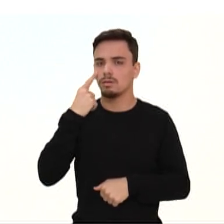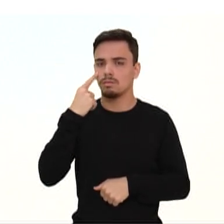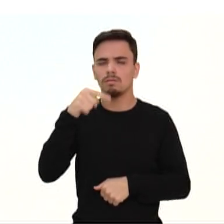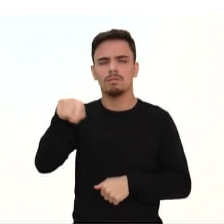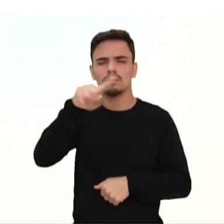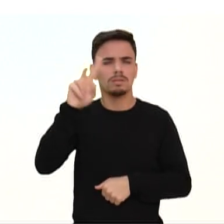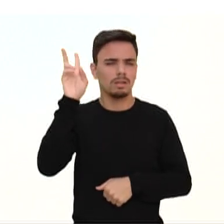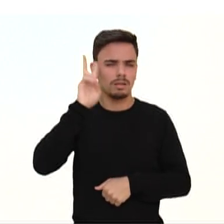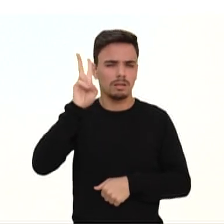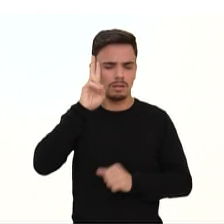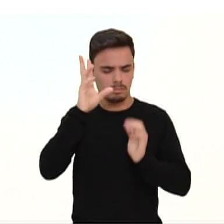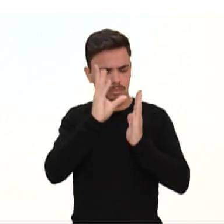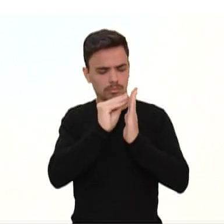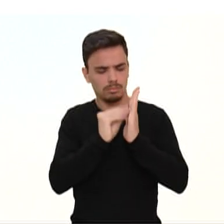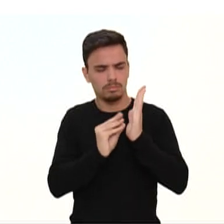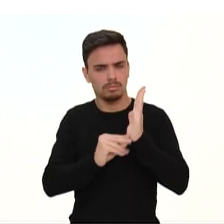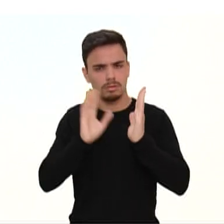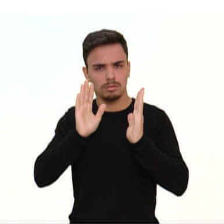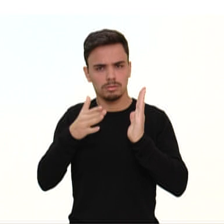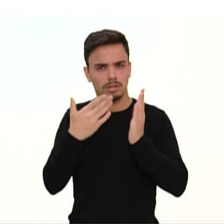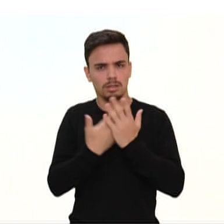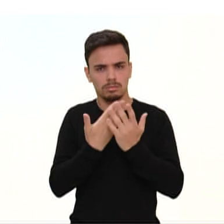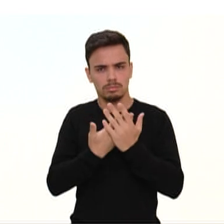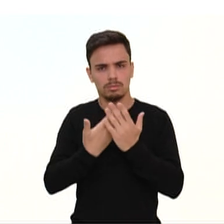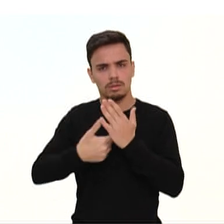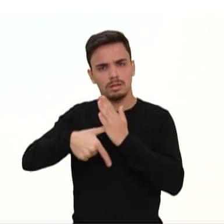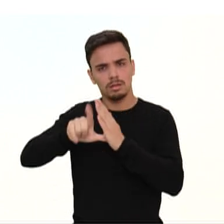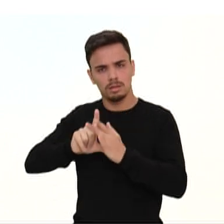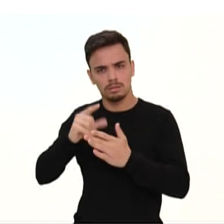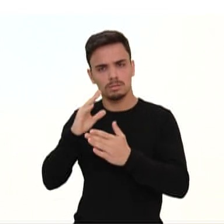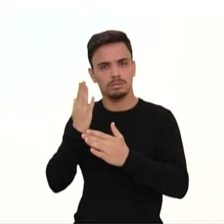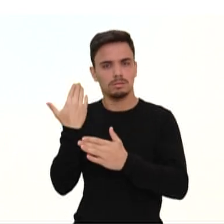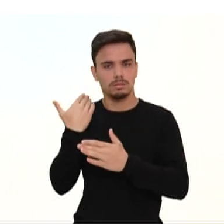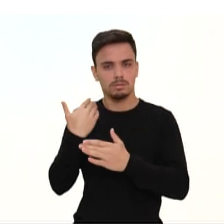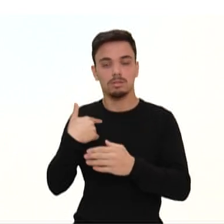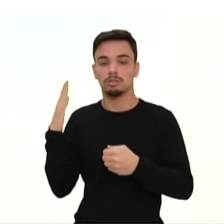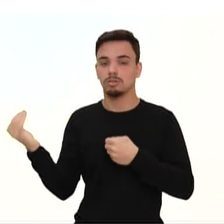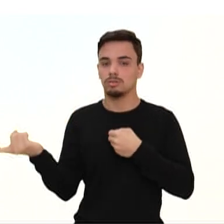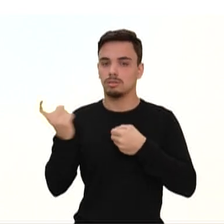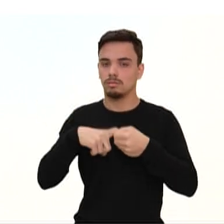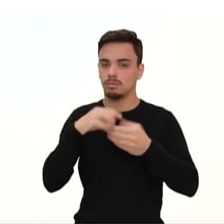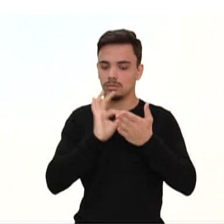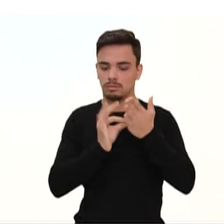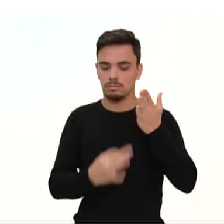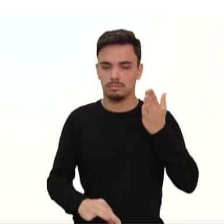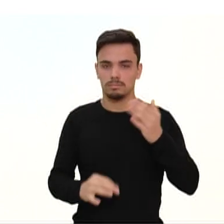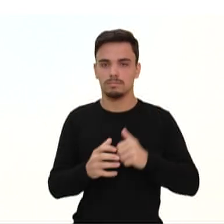se lembra desse conteúdo trabalhado há pouquíssimas aulas atrás? Voltamos já com a correção.